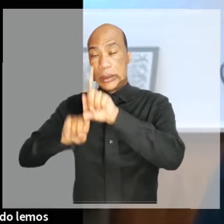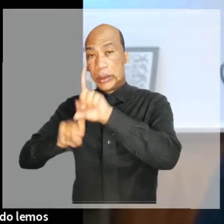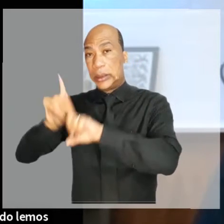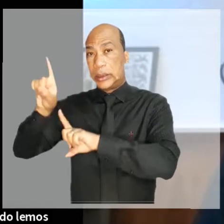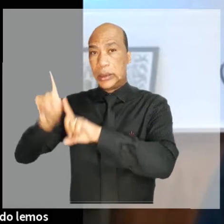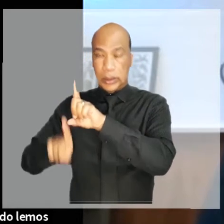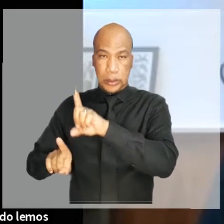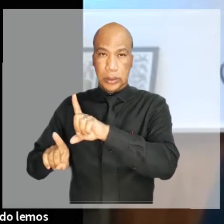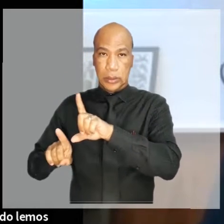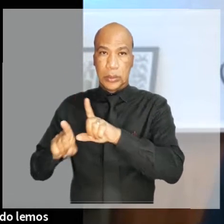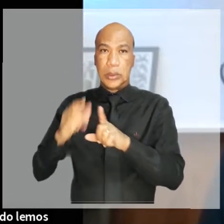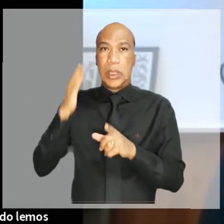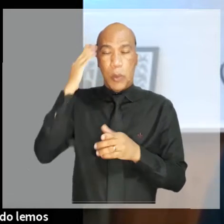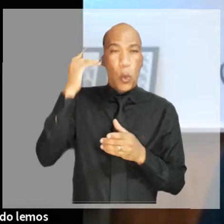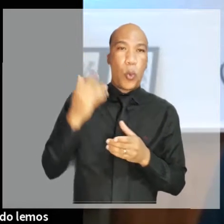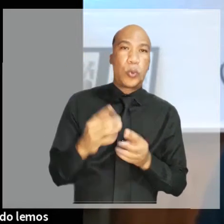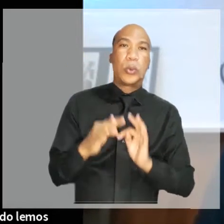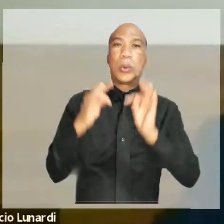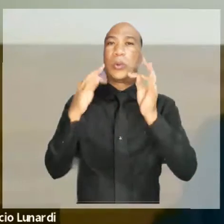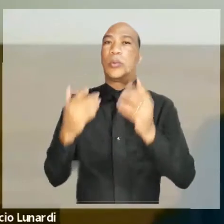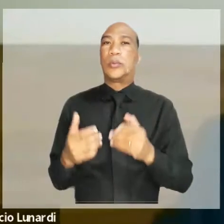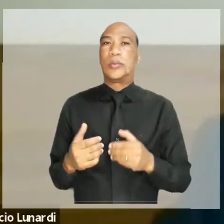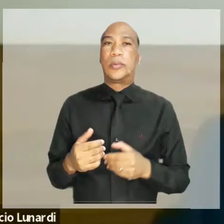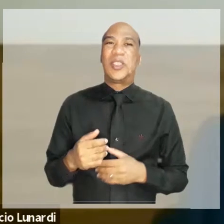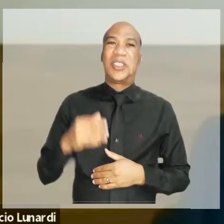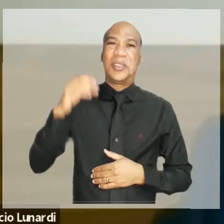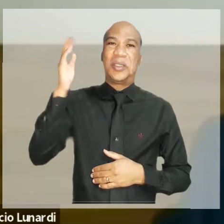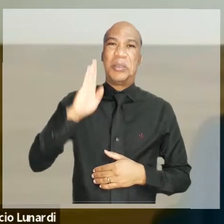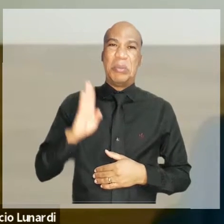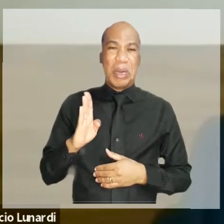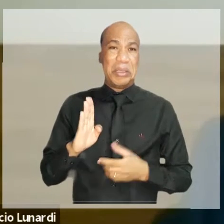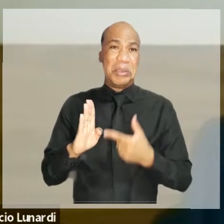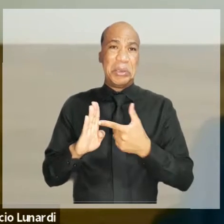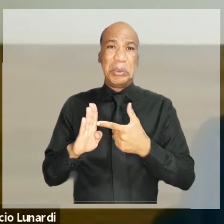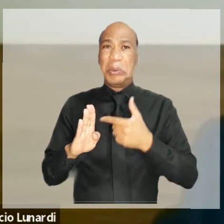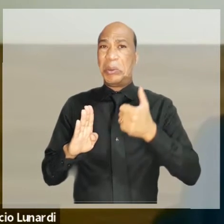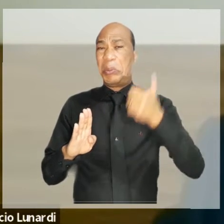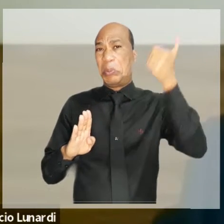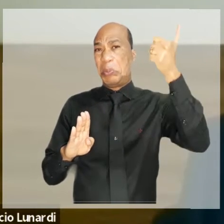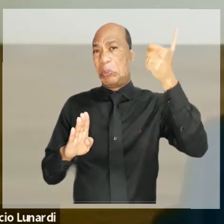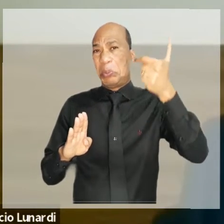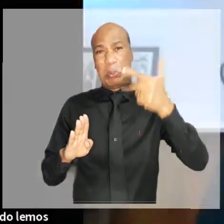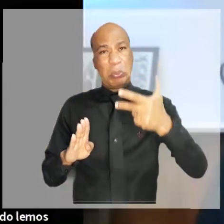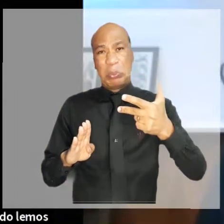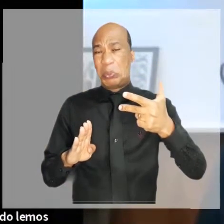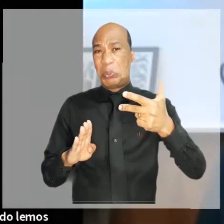o Brasil, infelizmente, né, está num lugar muito ruim. A gente está em